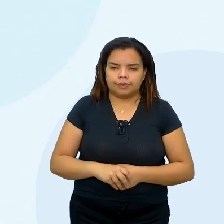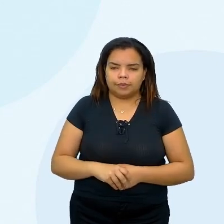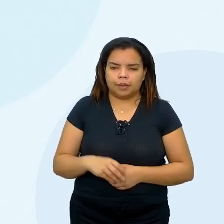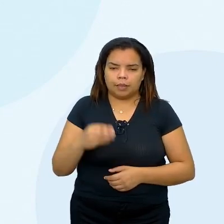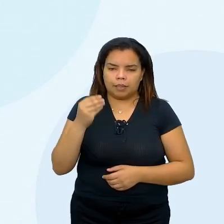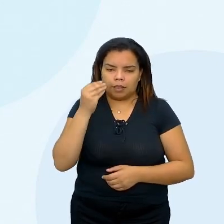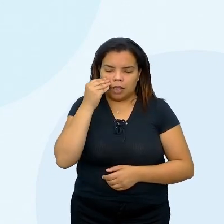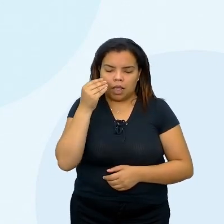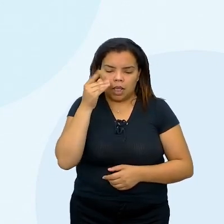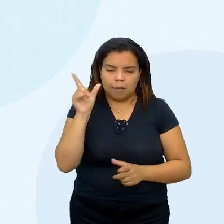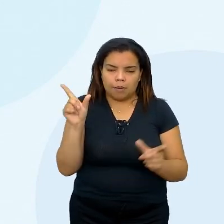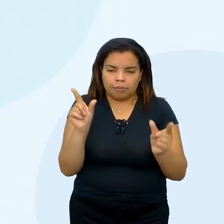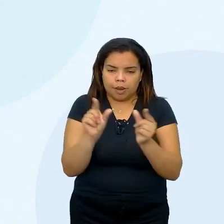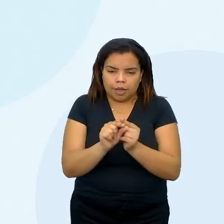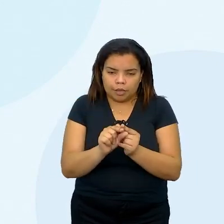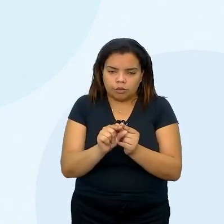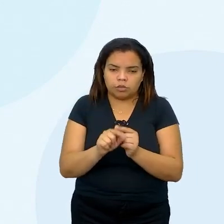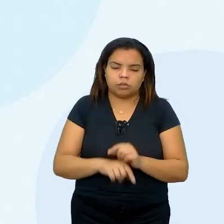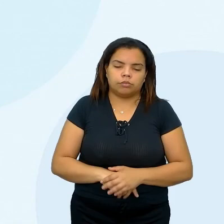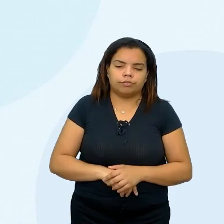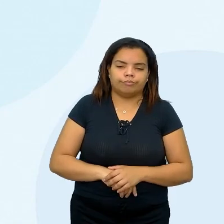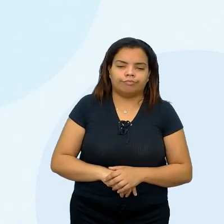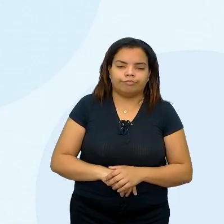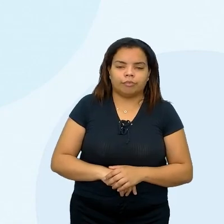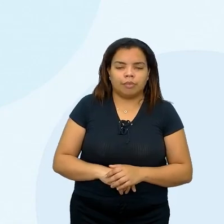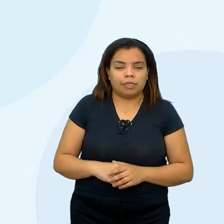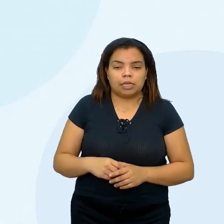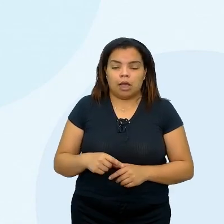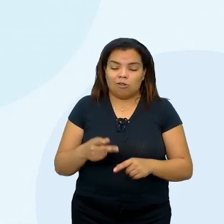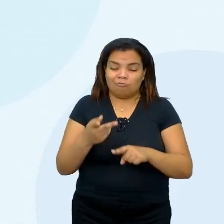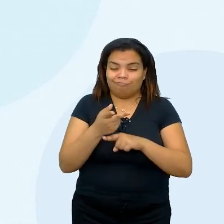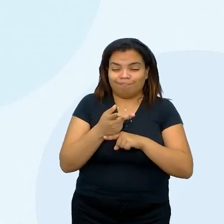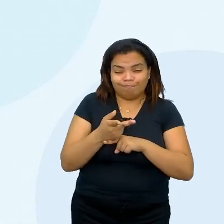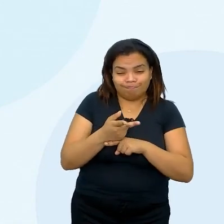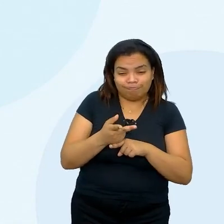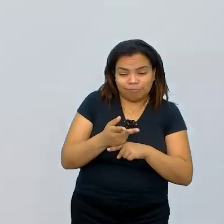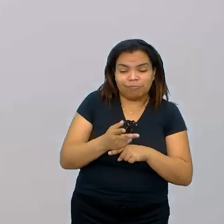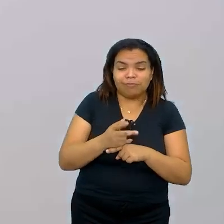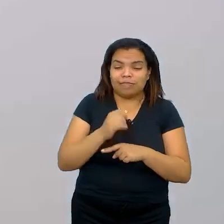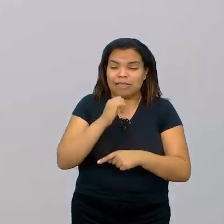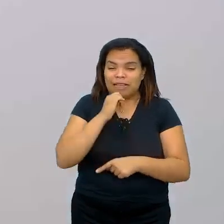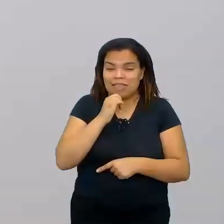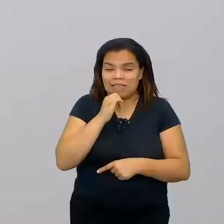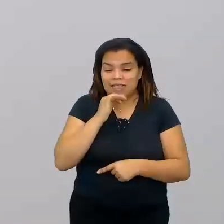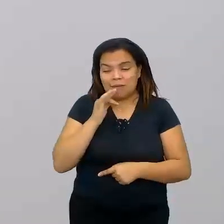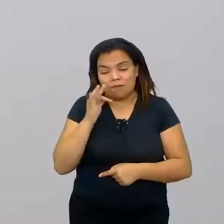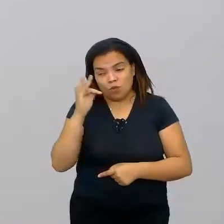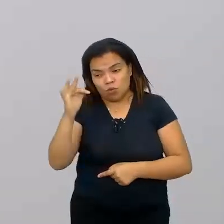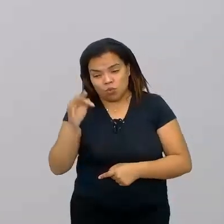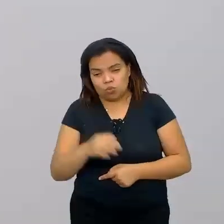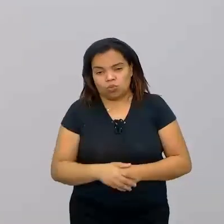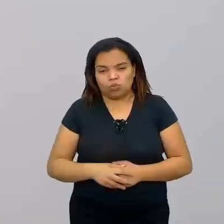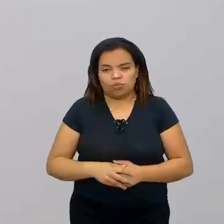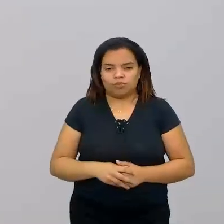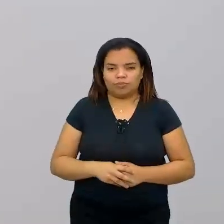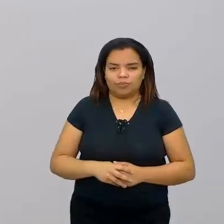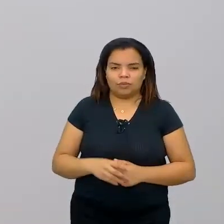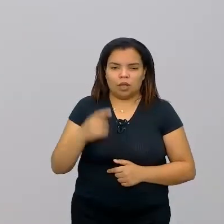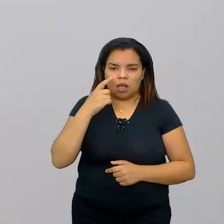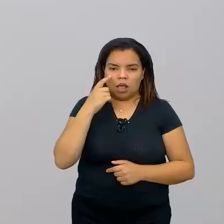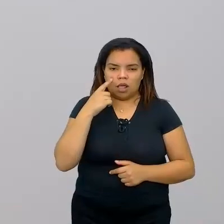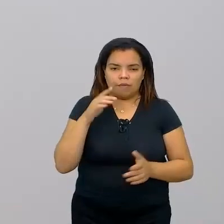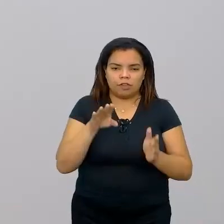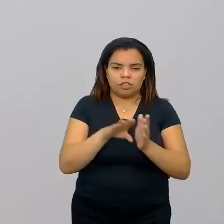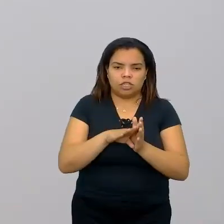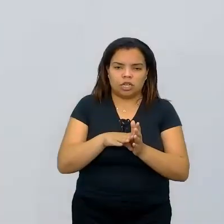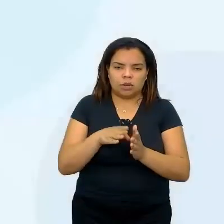né, reduzir aí esses casos. Mas é algo ainda que está lá no futuro. Gente, olha só, a gente vai chegando